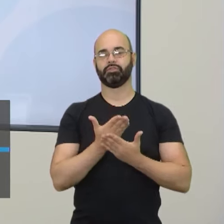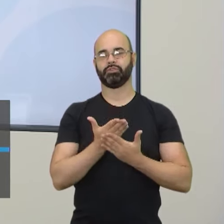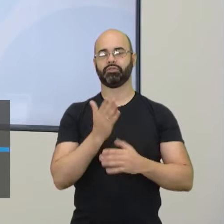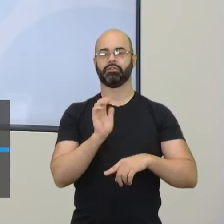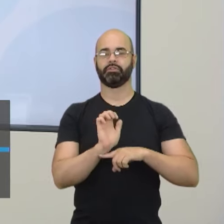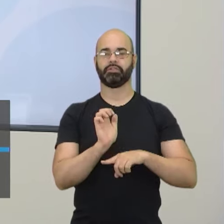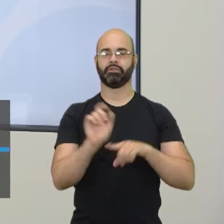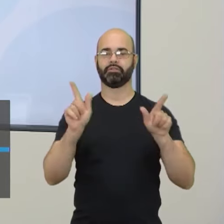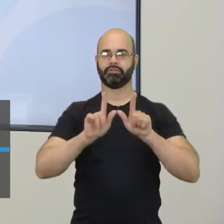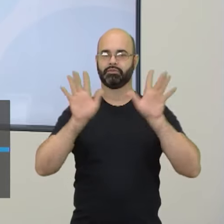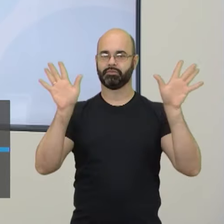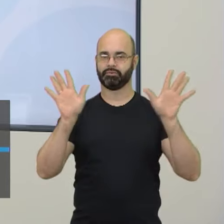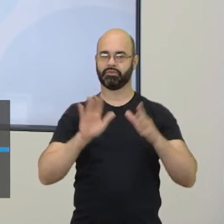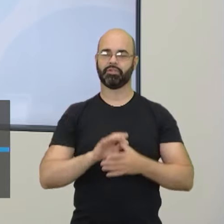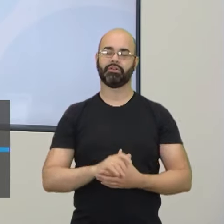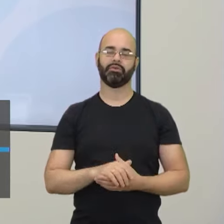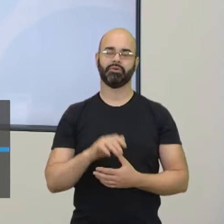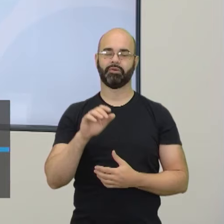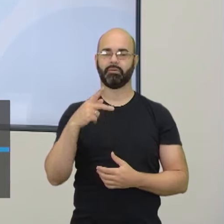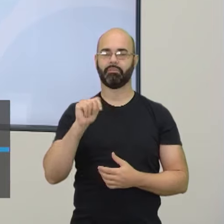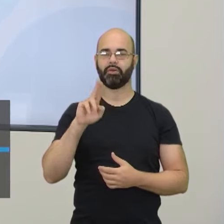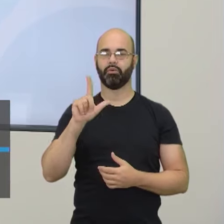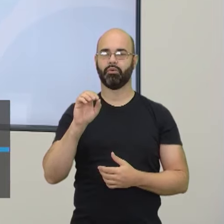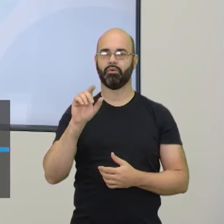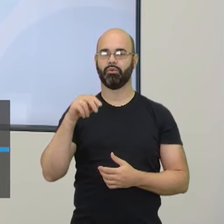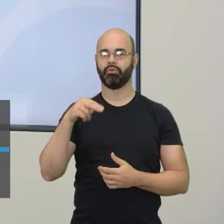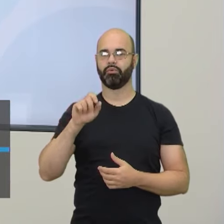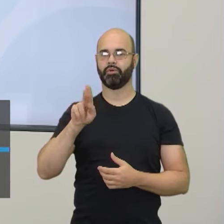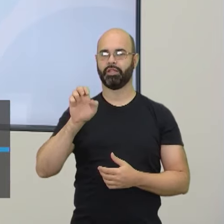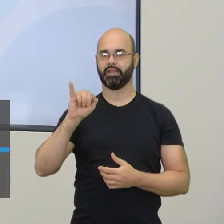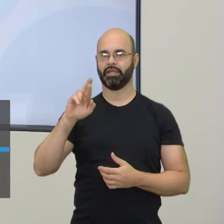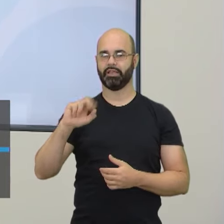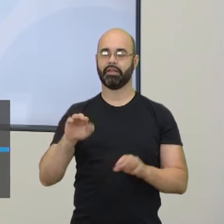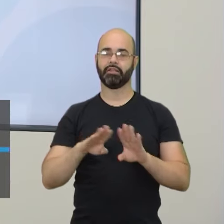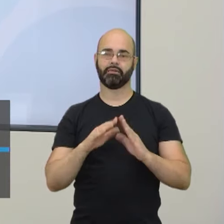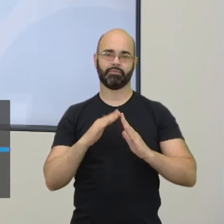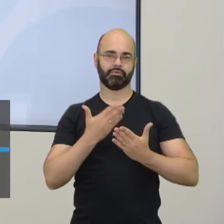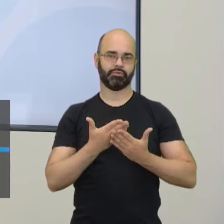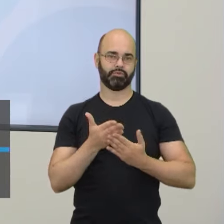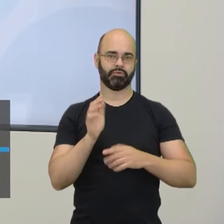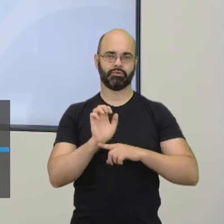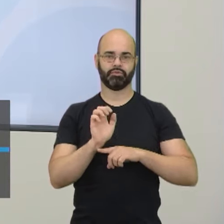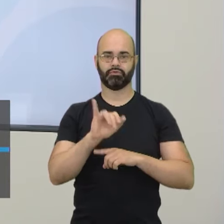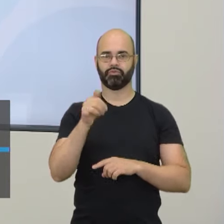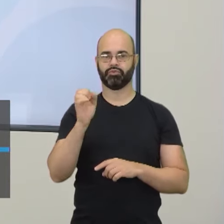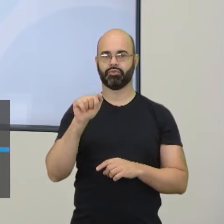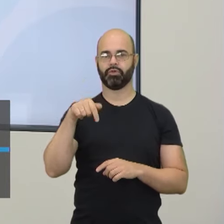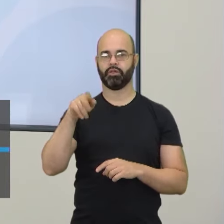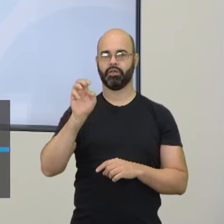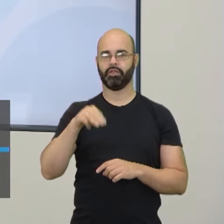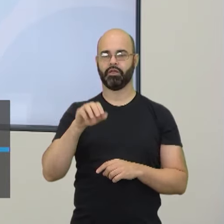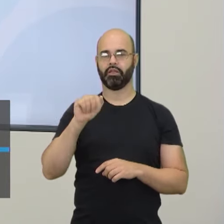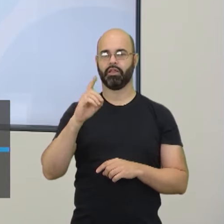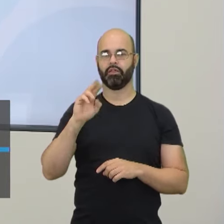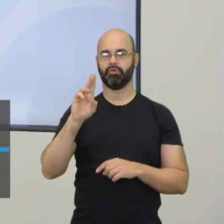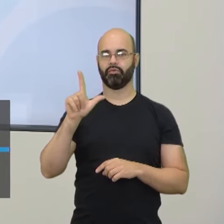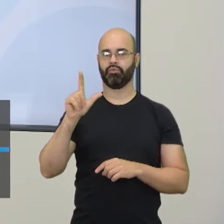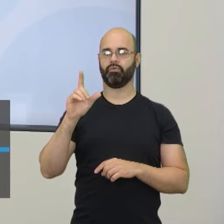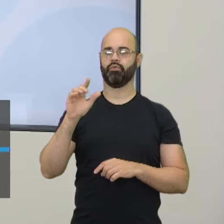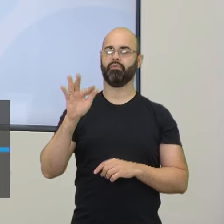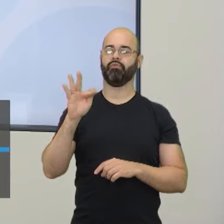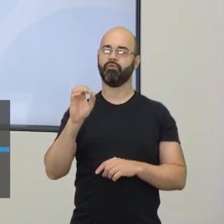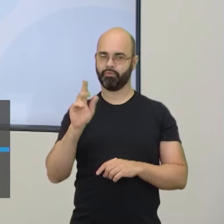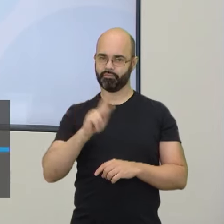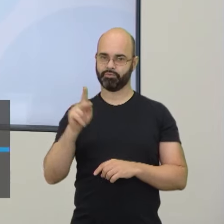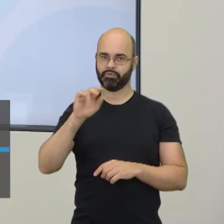de Guarulhos, que estão aqui acompanhando nossa aula. Bom dia para a Escola Estadual, professor Joaquim Adolfo de Araújo, é o Pro Benjamin que está